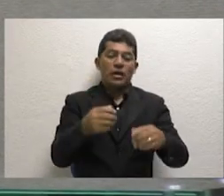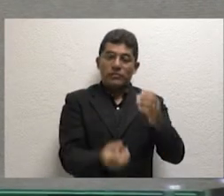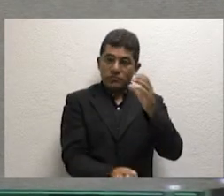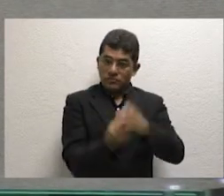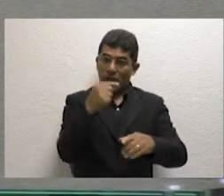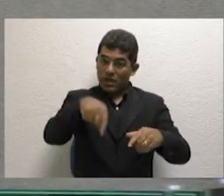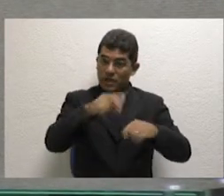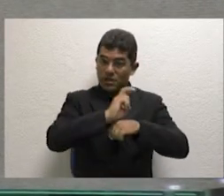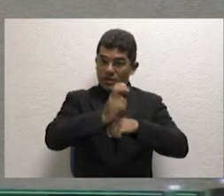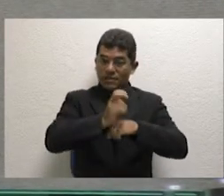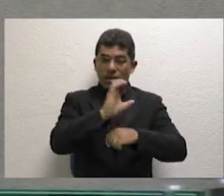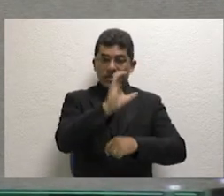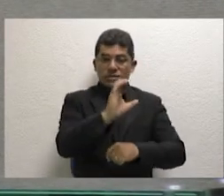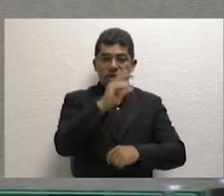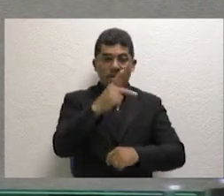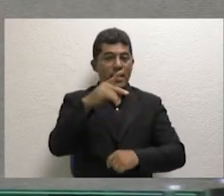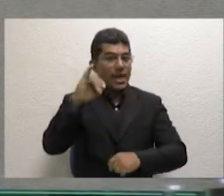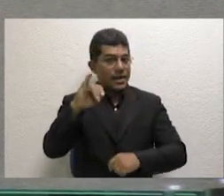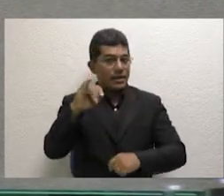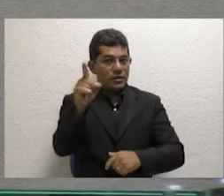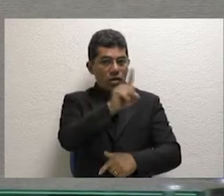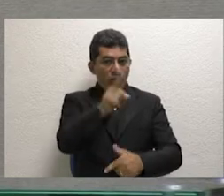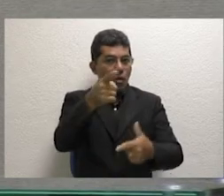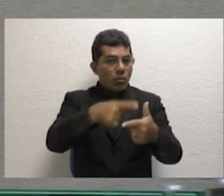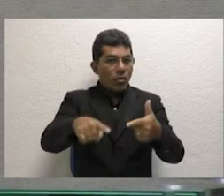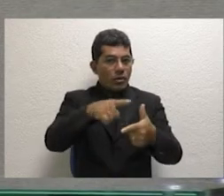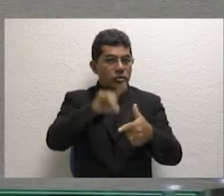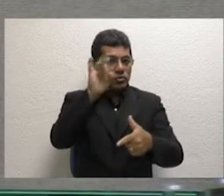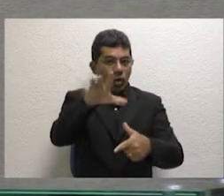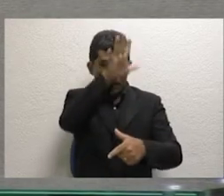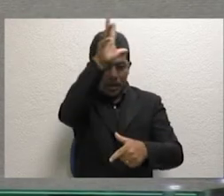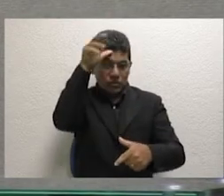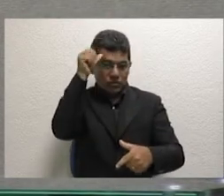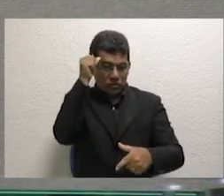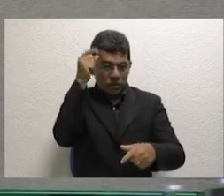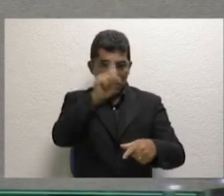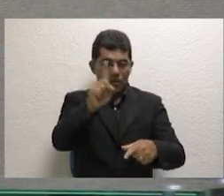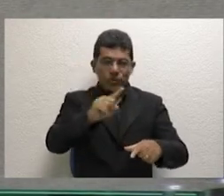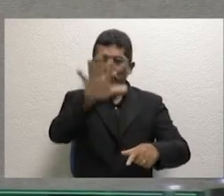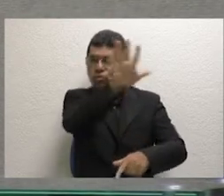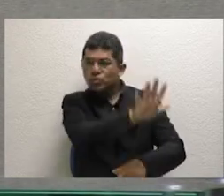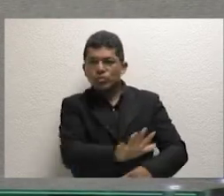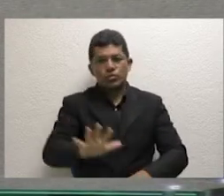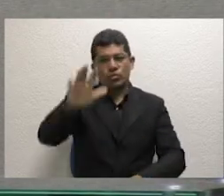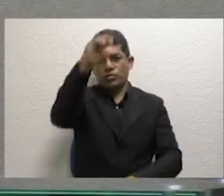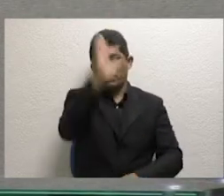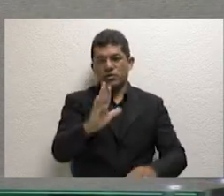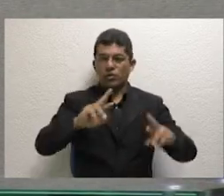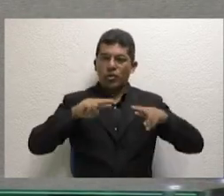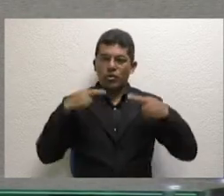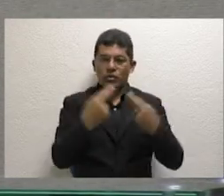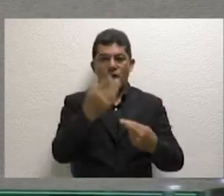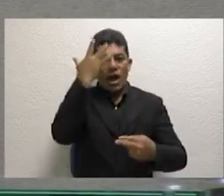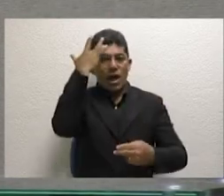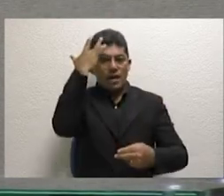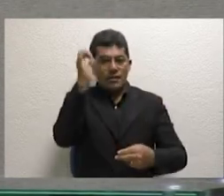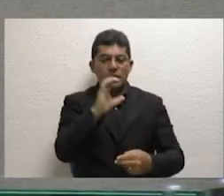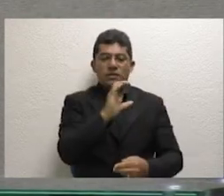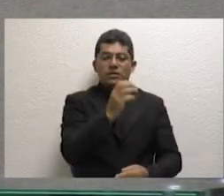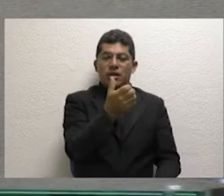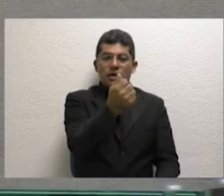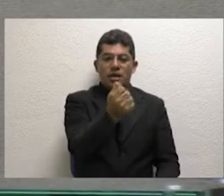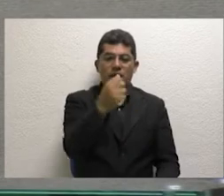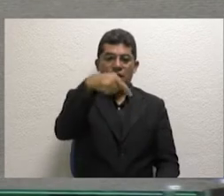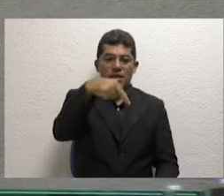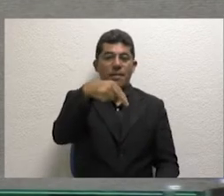está discutindo aqui não é um problema só do Amazonas o Brasil inteiro estará amanhã reunido na ANP na